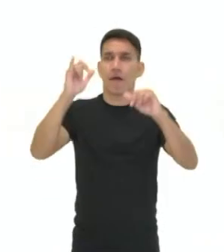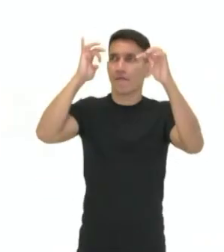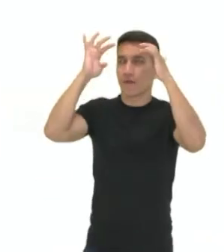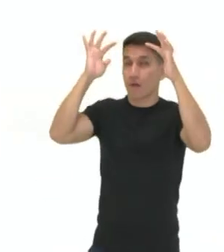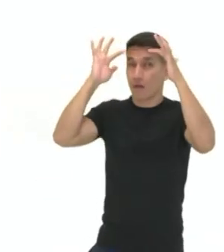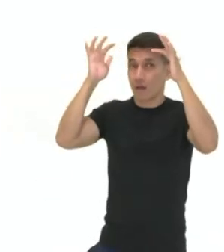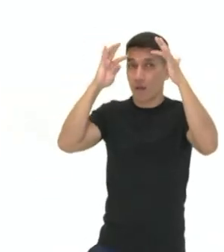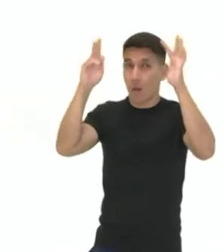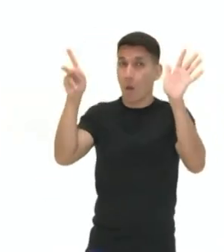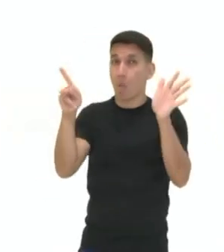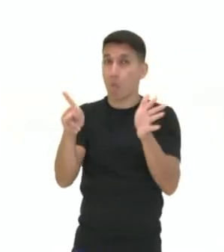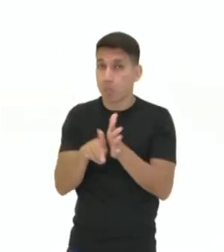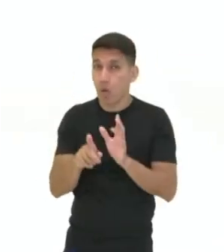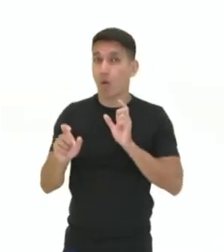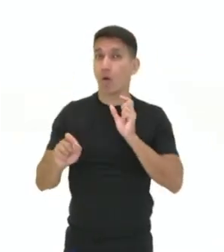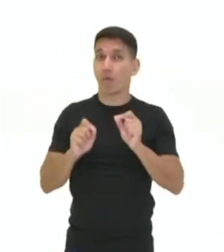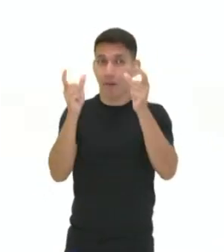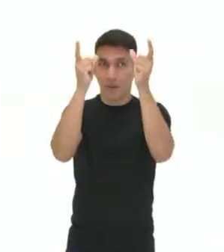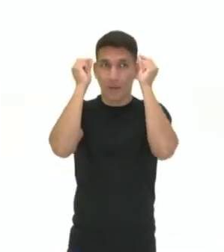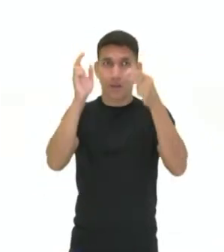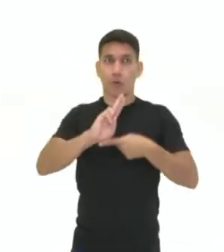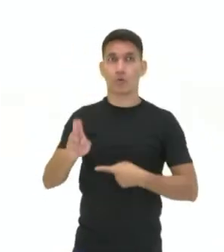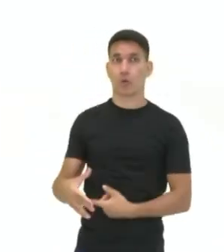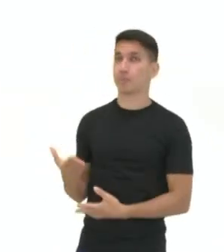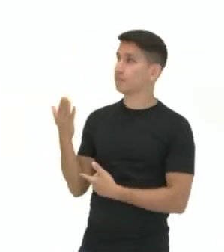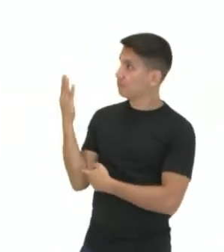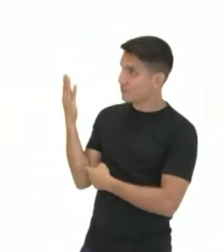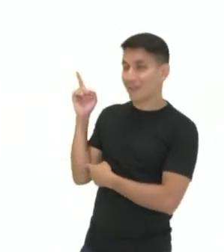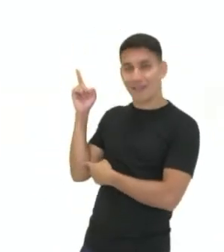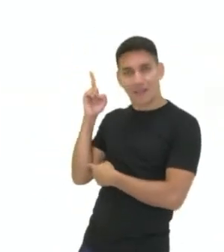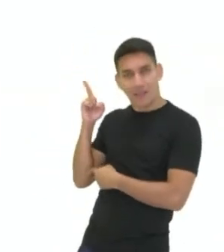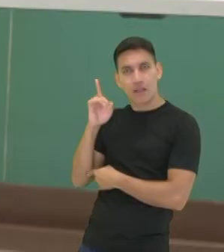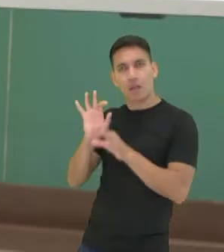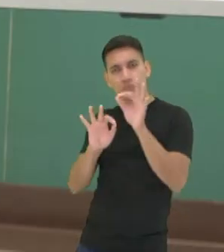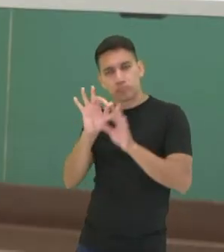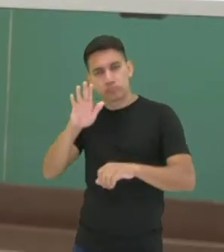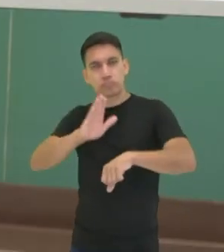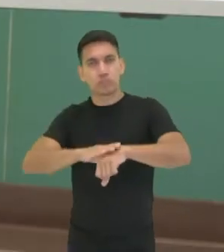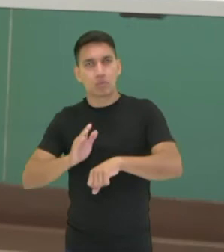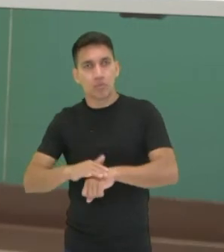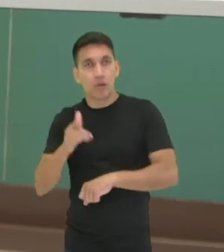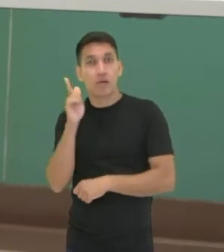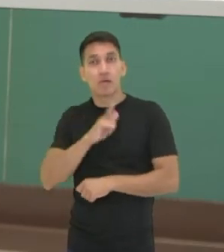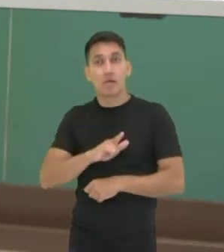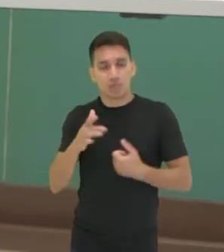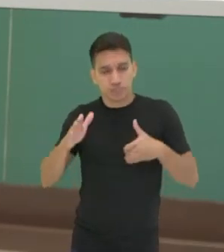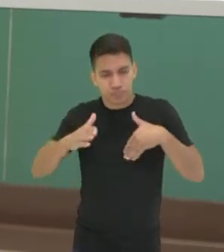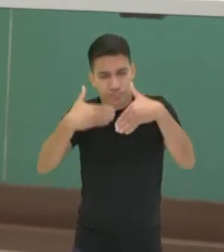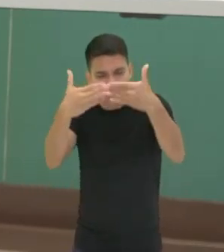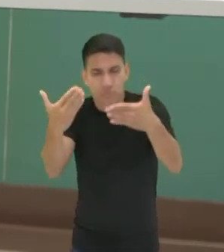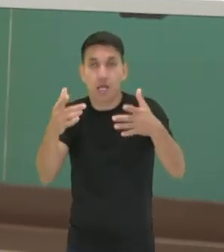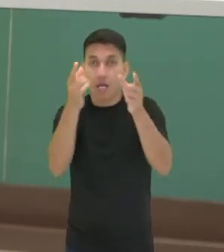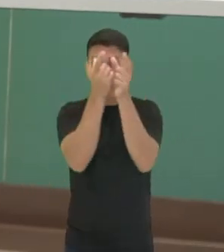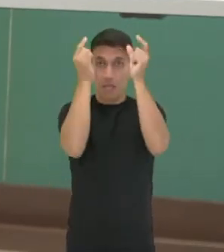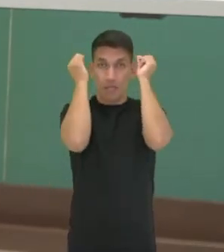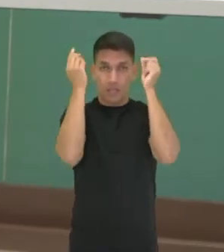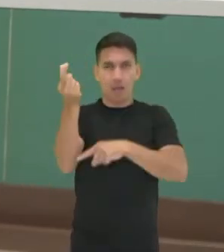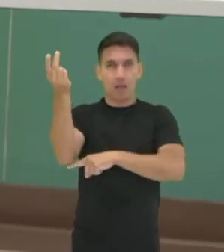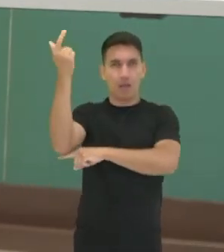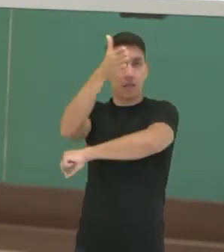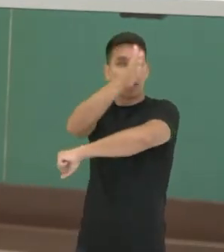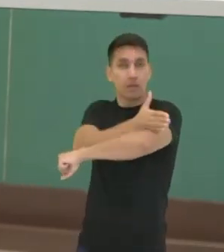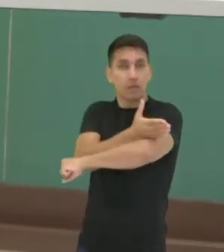grego Hermes Trismegisto. E ele, por sua vez, buscou esse culto que ele desenvolveu na Grécia Antiga,